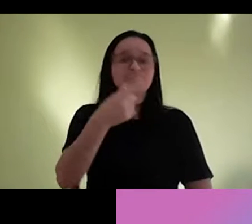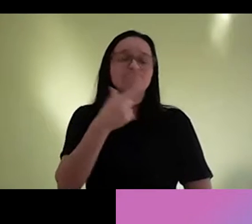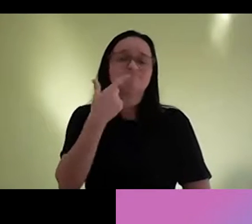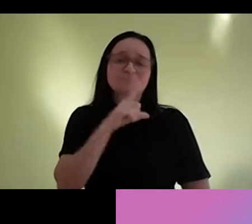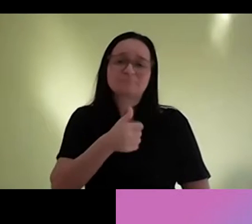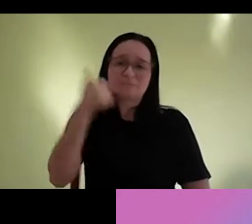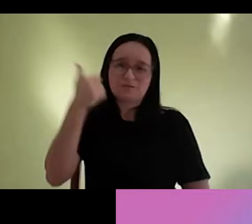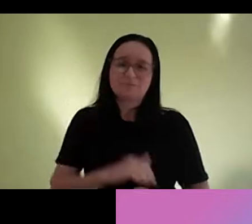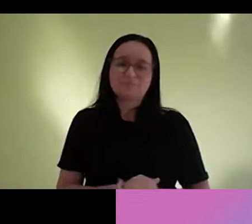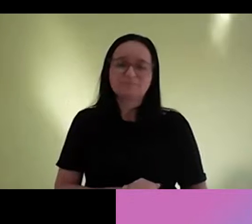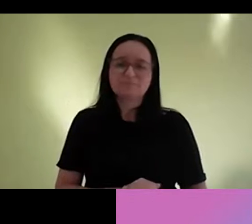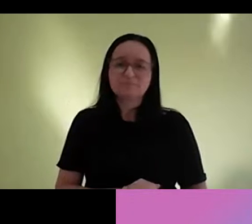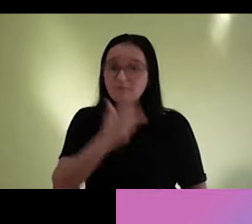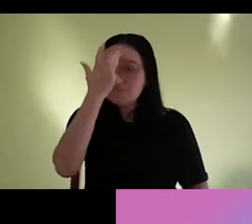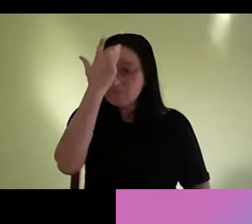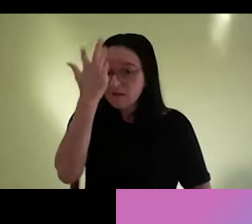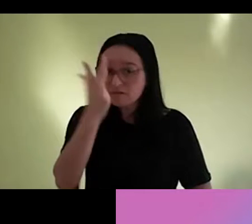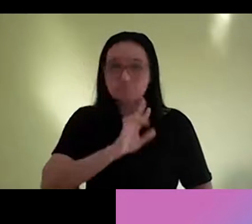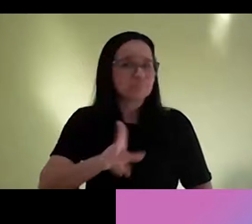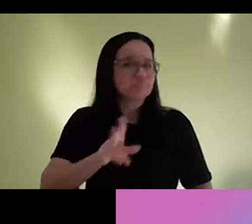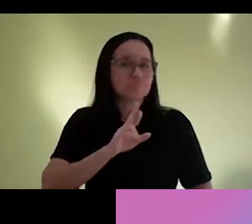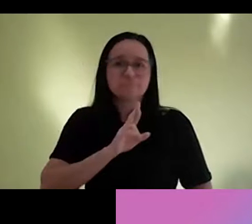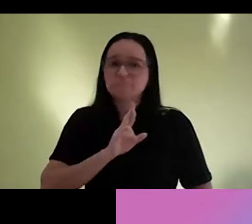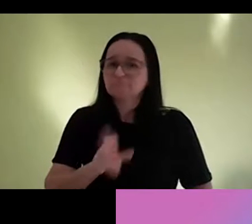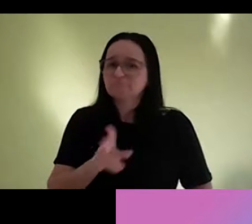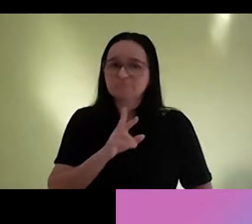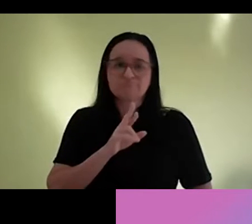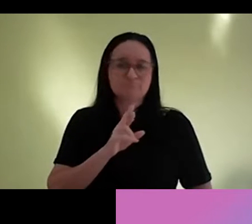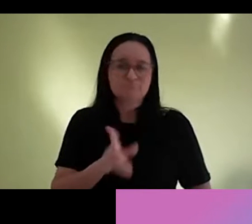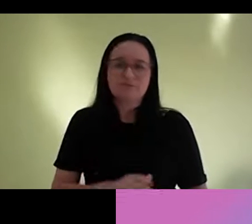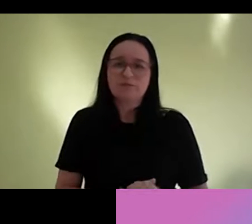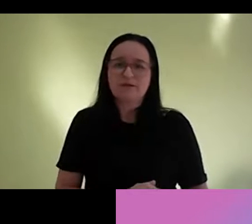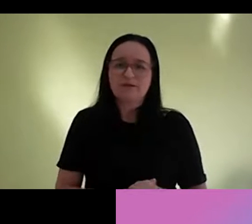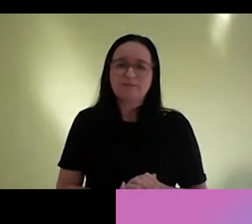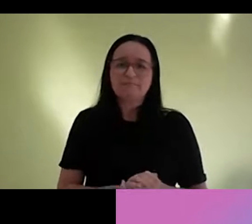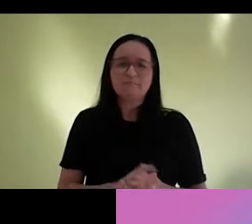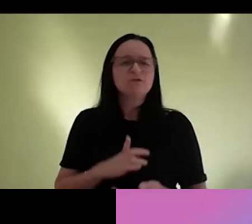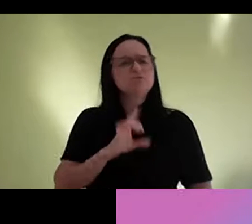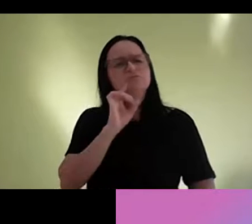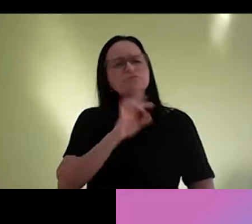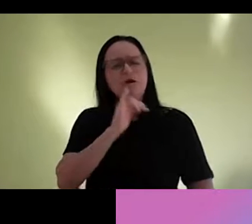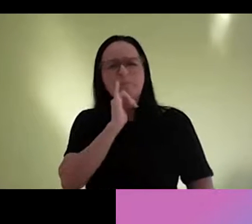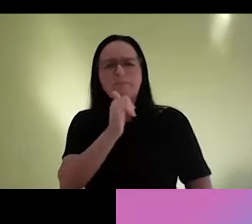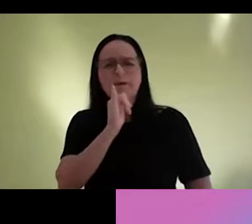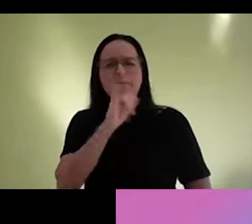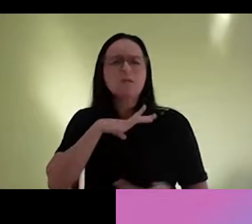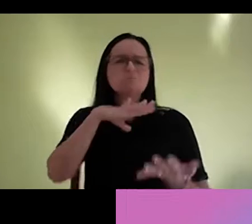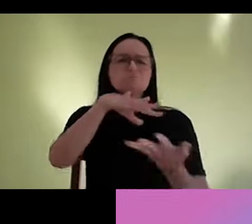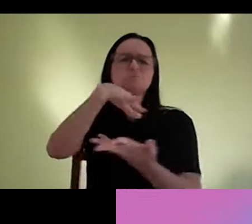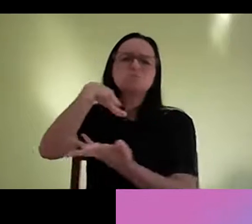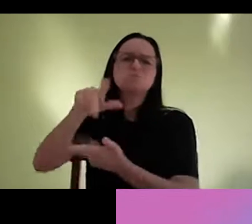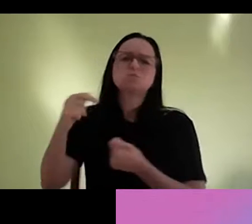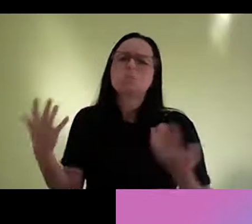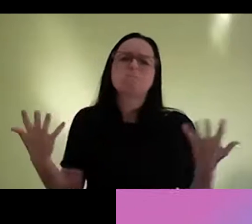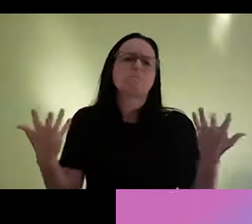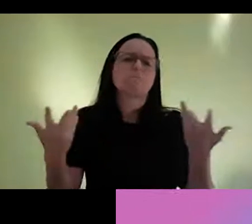assim não é fácil mesmo não ache que eu tô aqui só contando que o mundo é maravilhoso que a gente